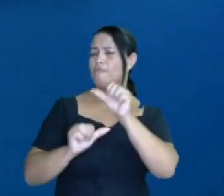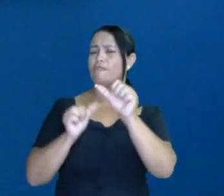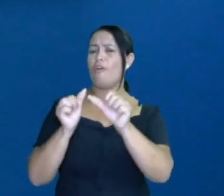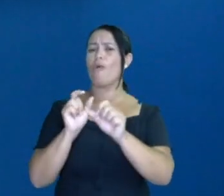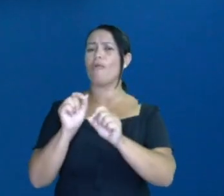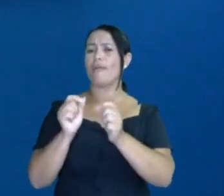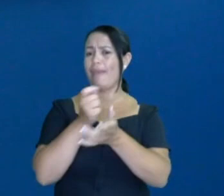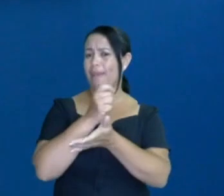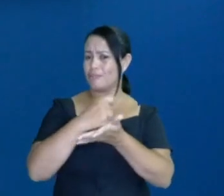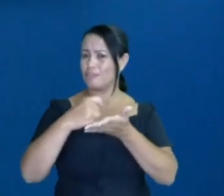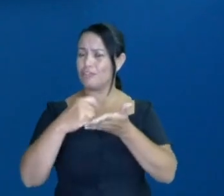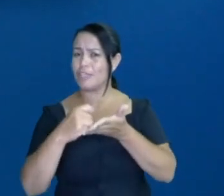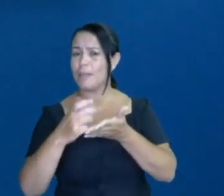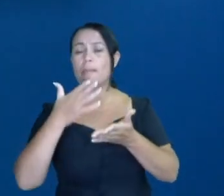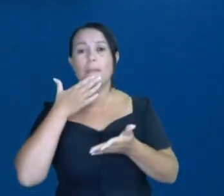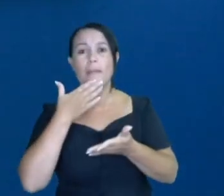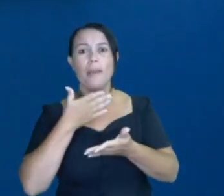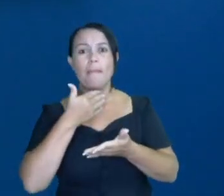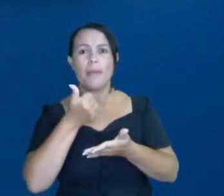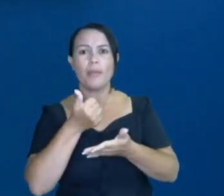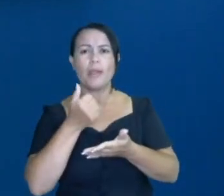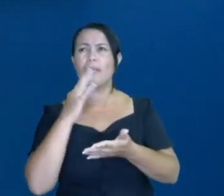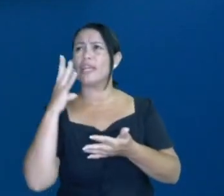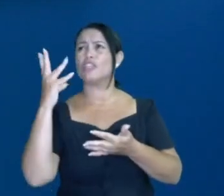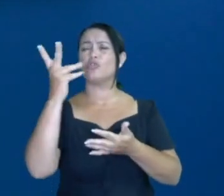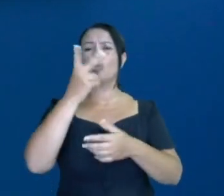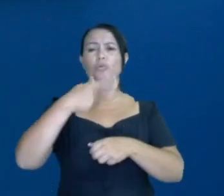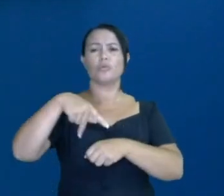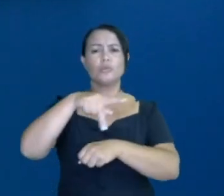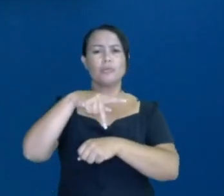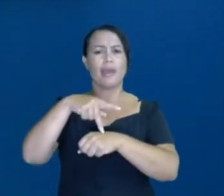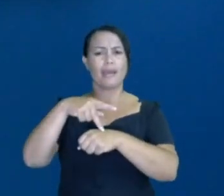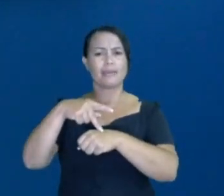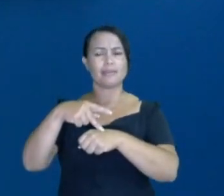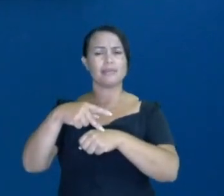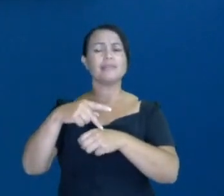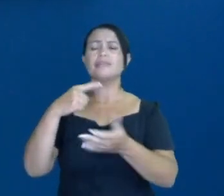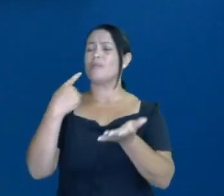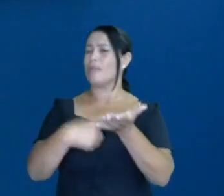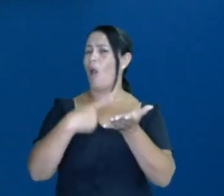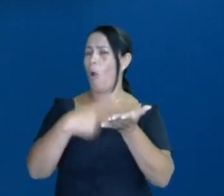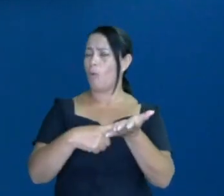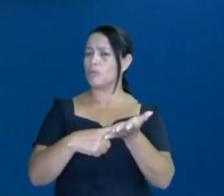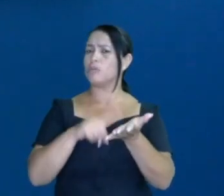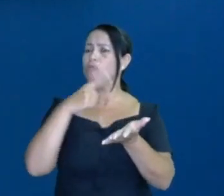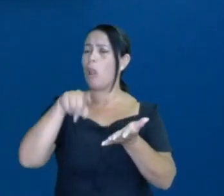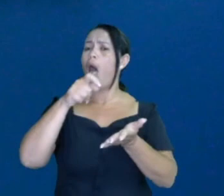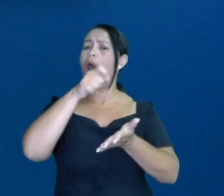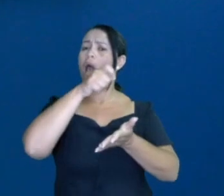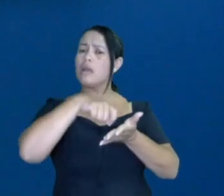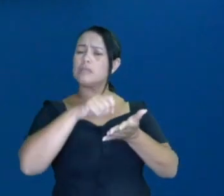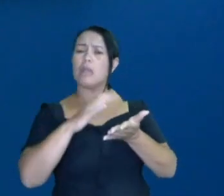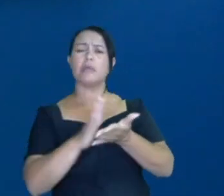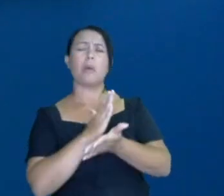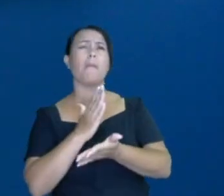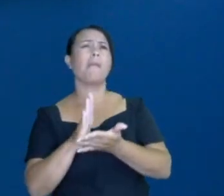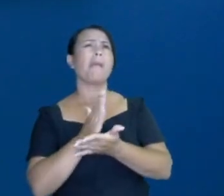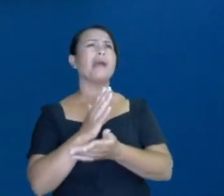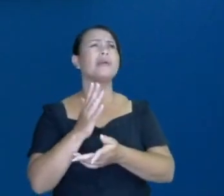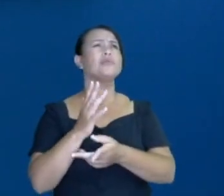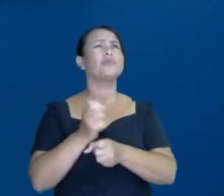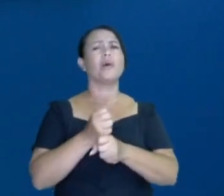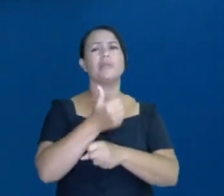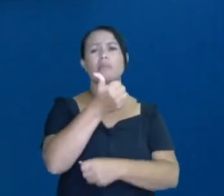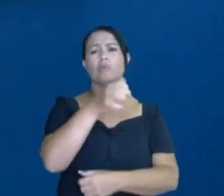só, né? Para melhorar, para que todos esses países estiverem em acordo, né? Então eles foram lá e assinaram em 1990